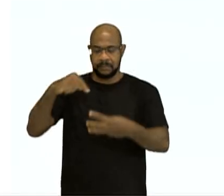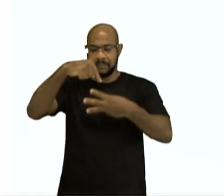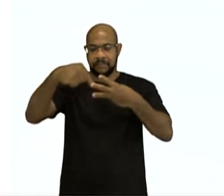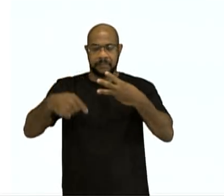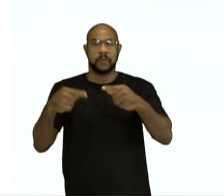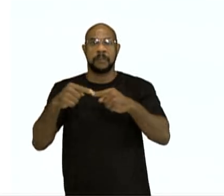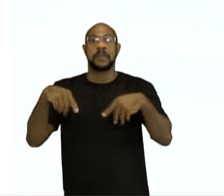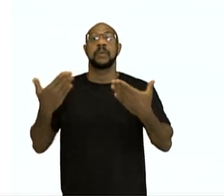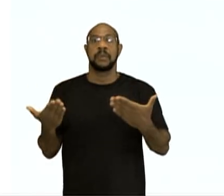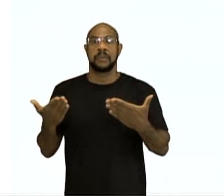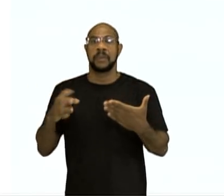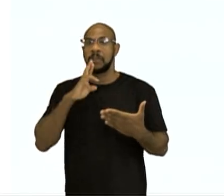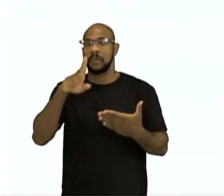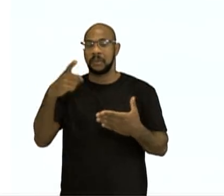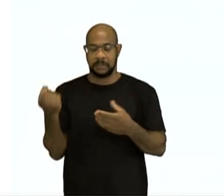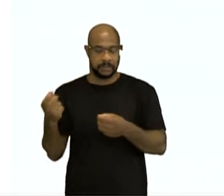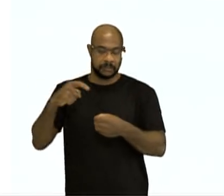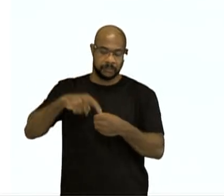lá.